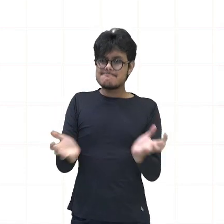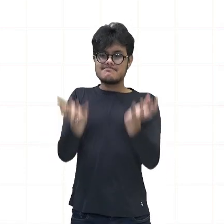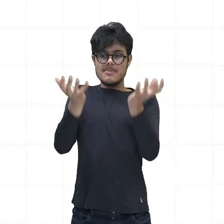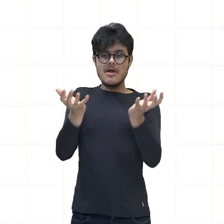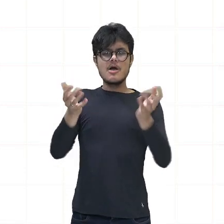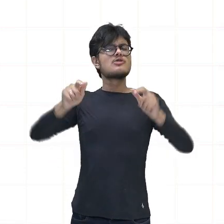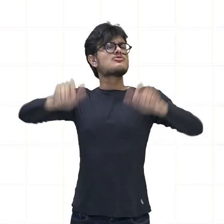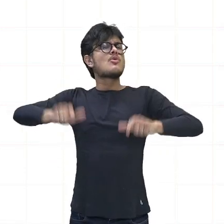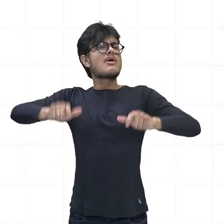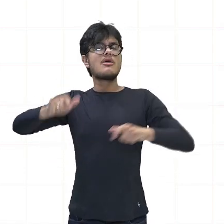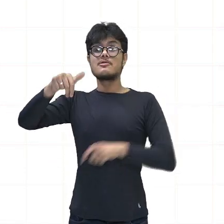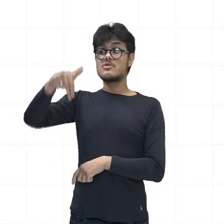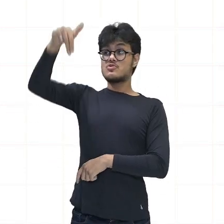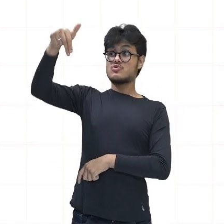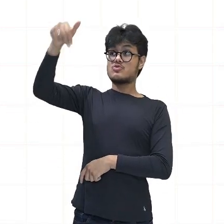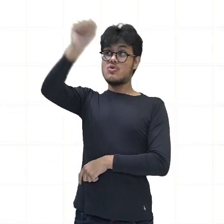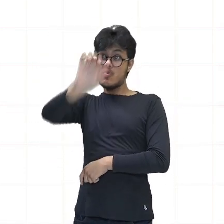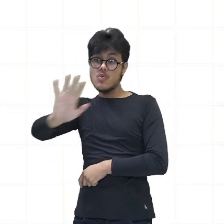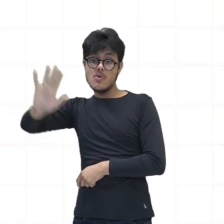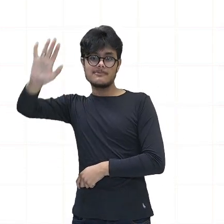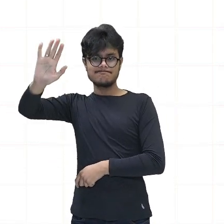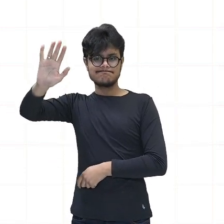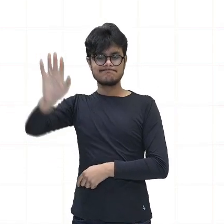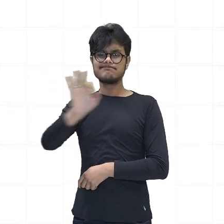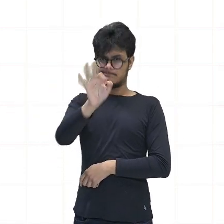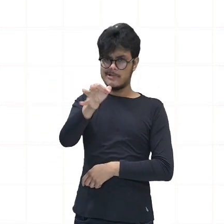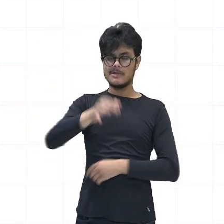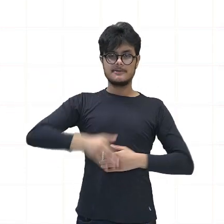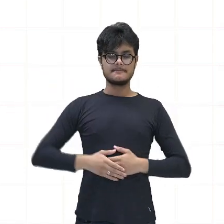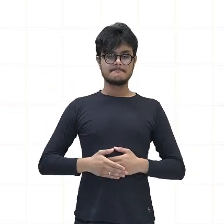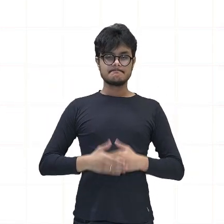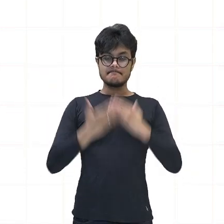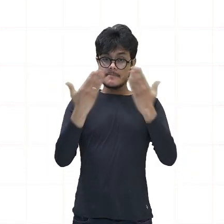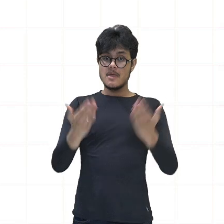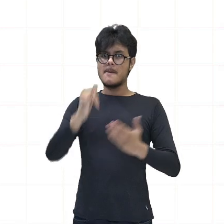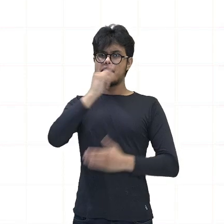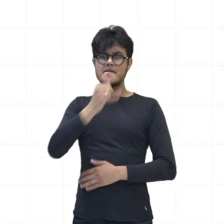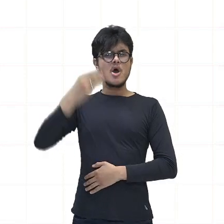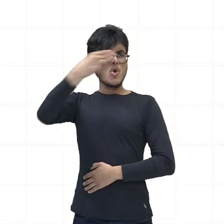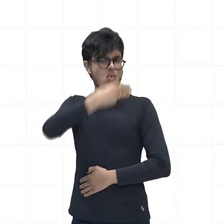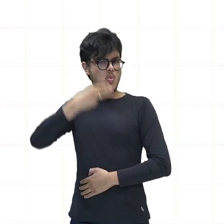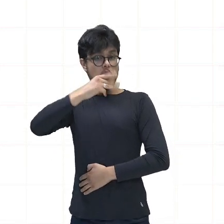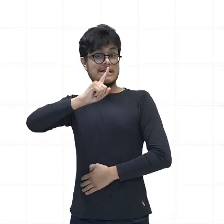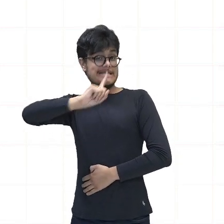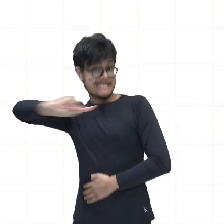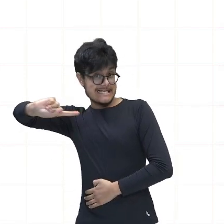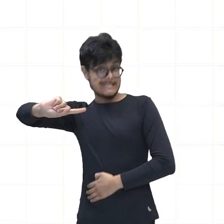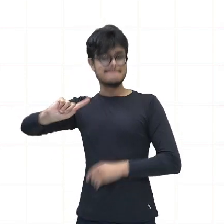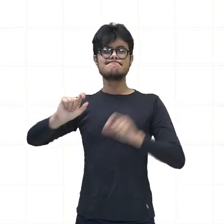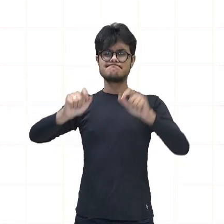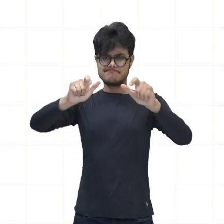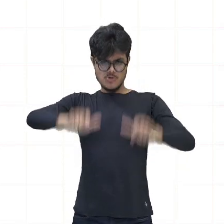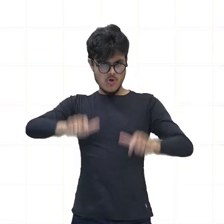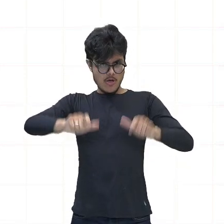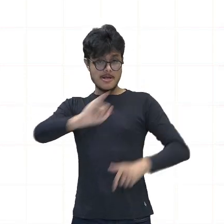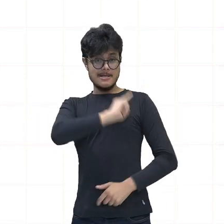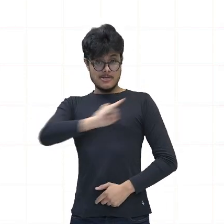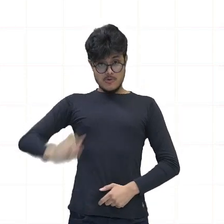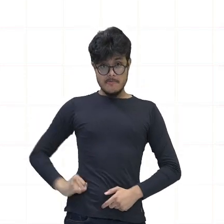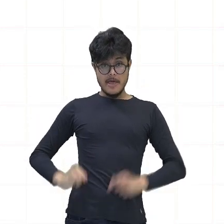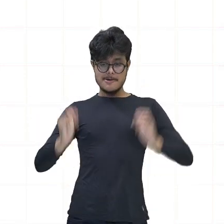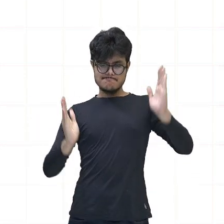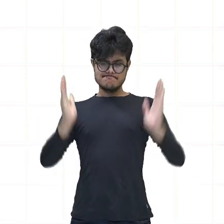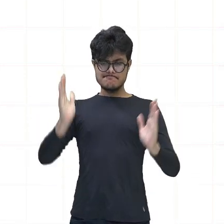nordeste do Brasil. Então, com a formação, com o cultivo da cana-de-açúcar na colônia que nós tínhamos